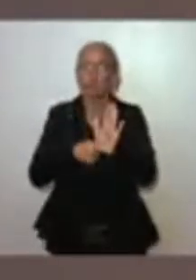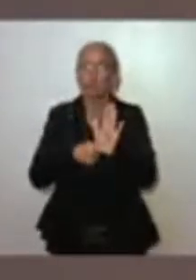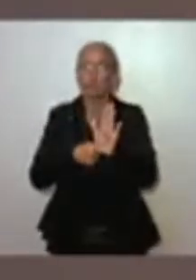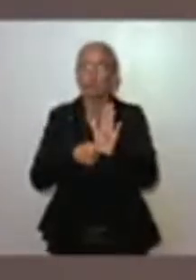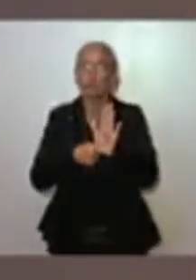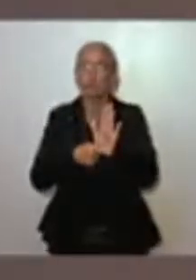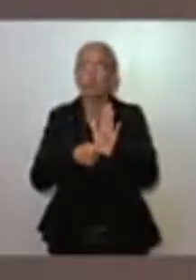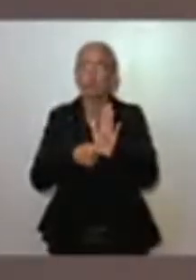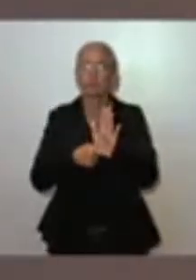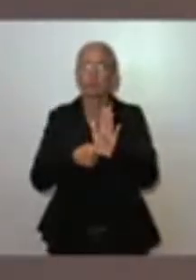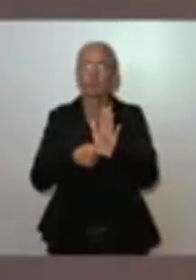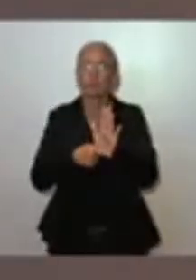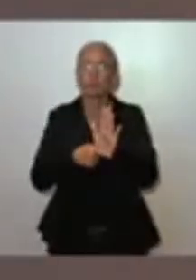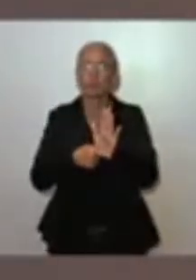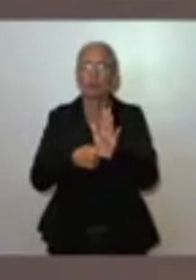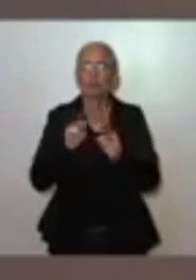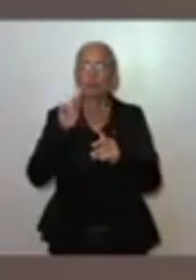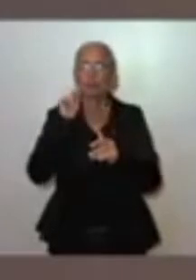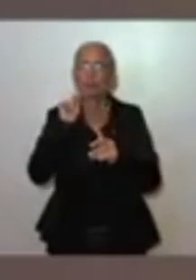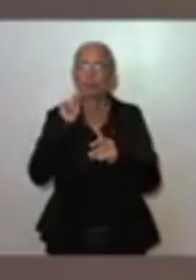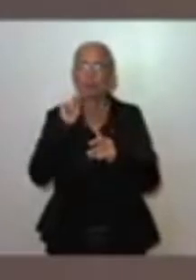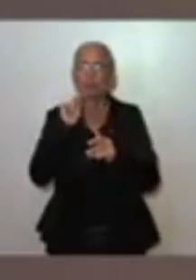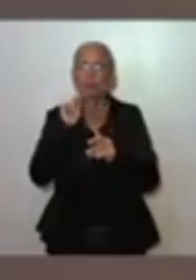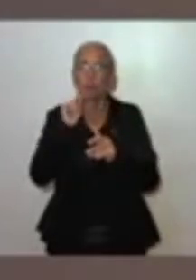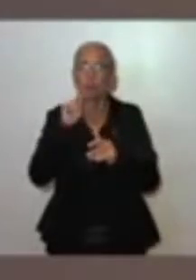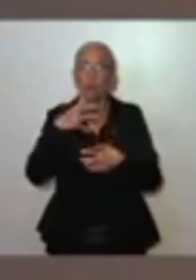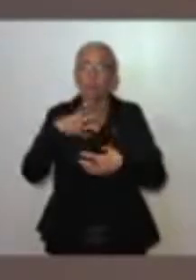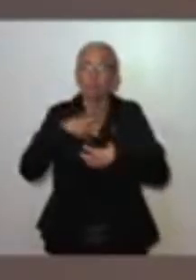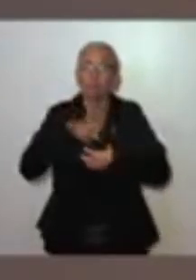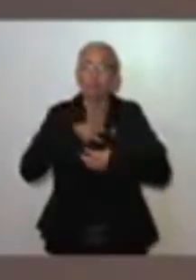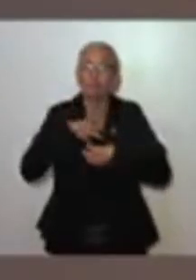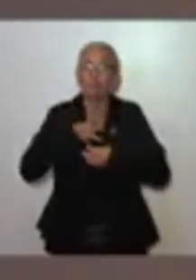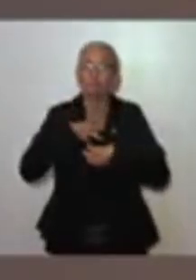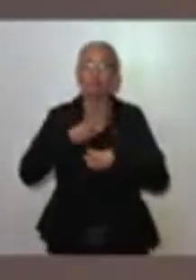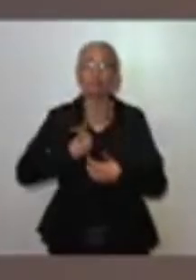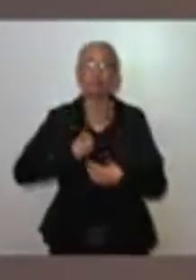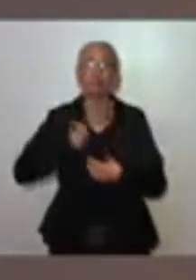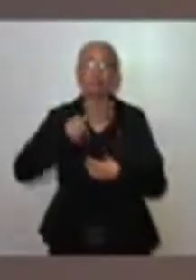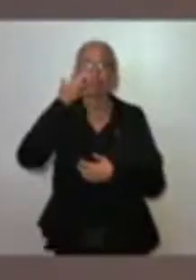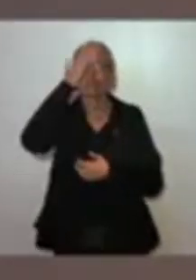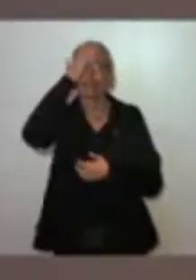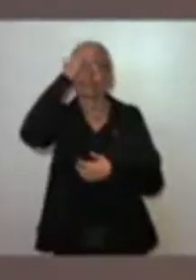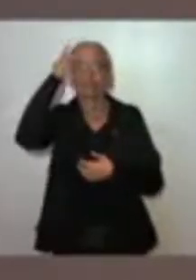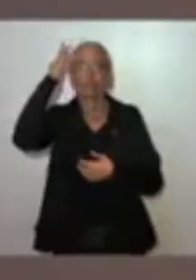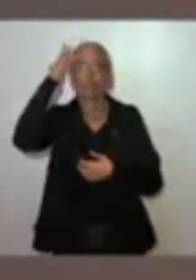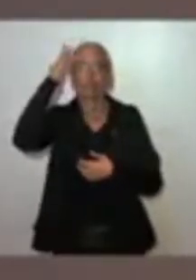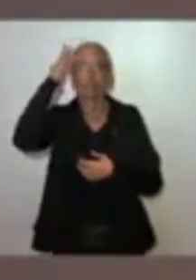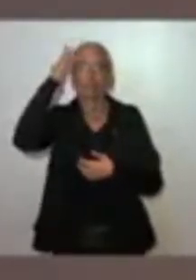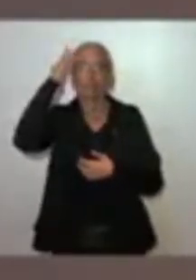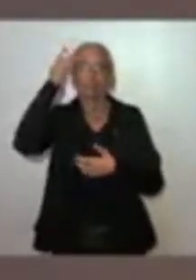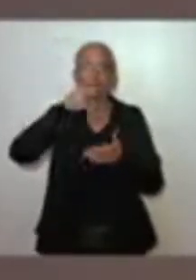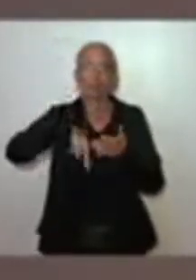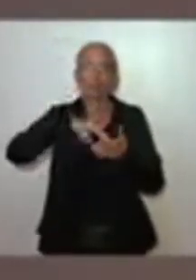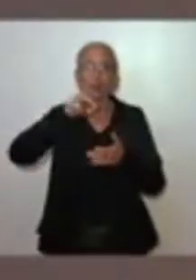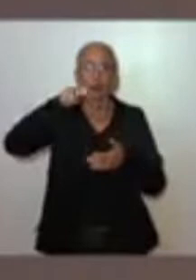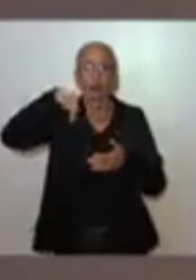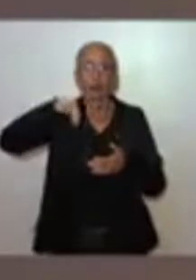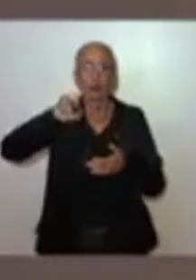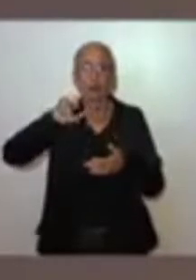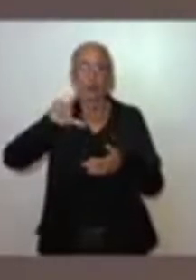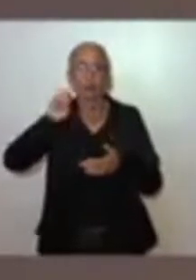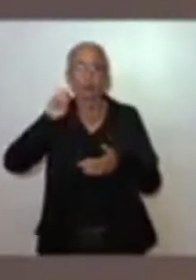é o que dá sentido à vida das pessoas uma frase bonita do Nelson Mandela